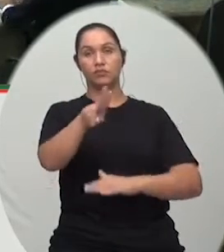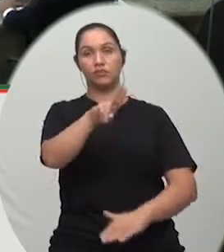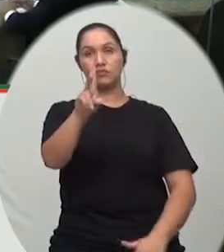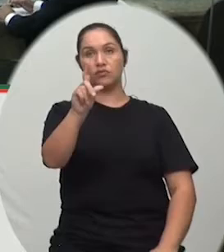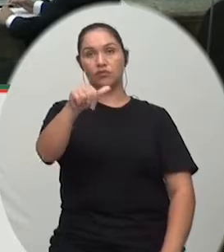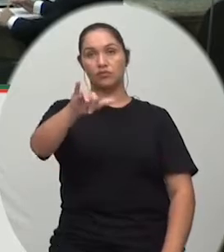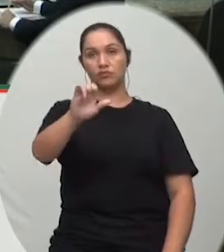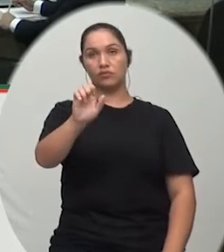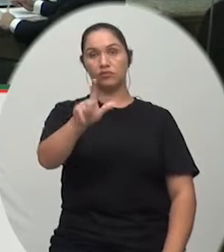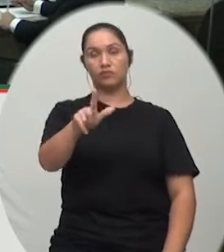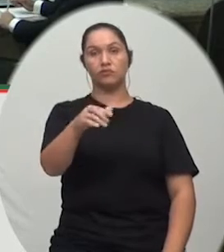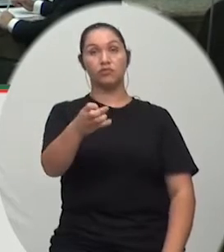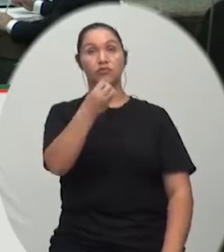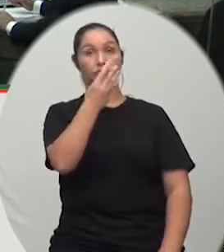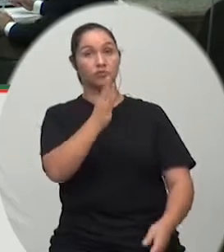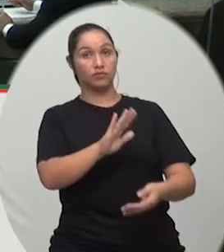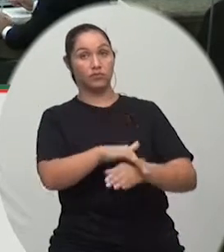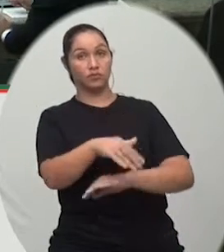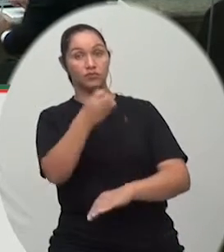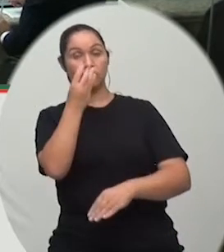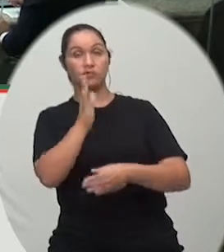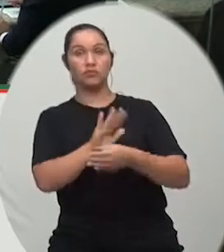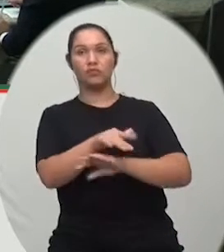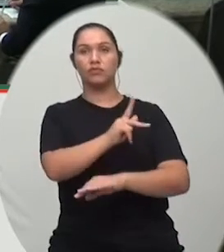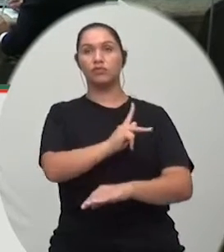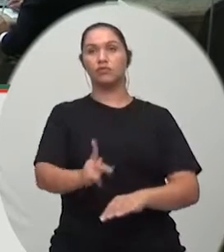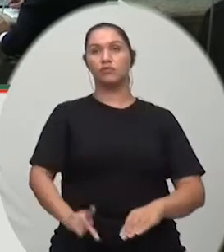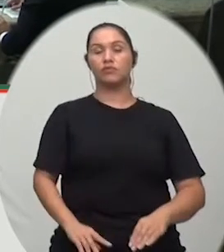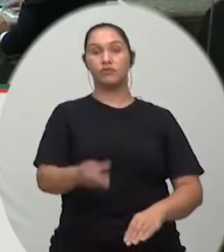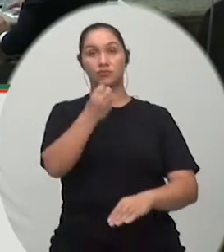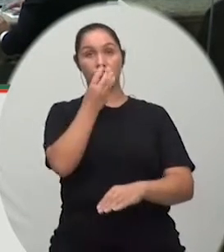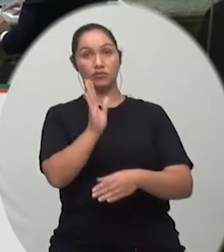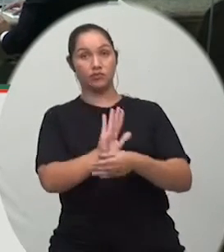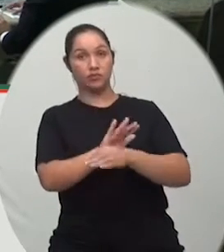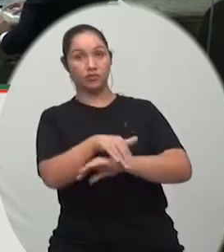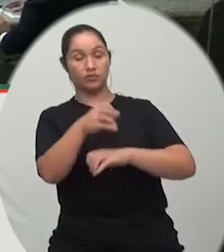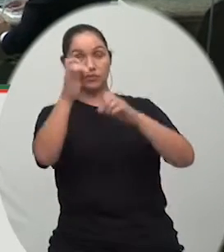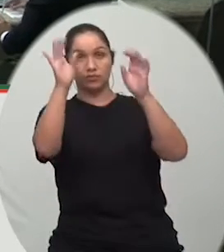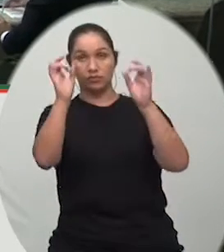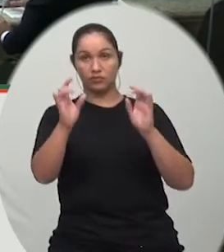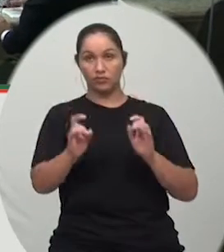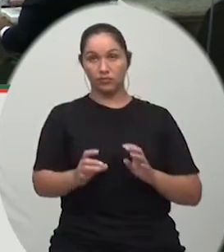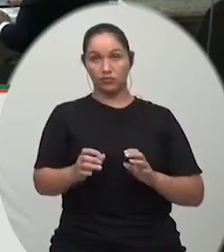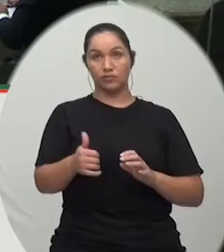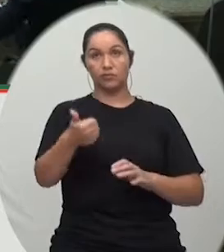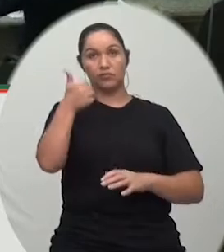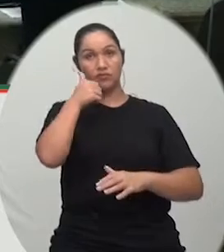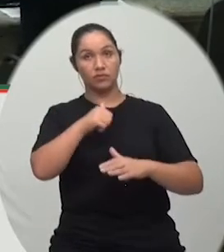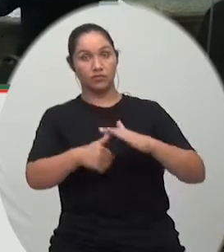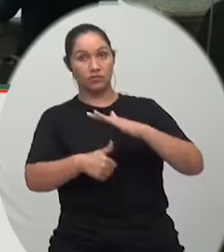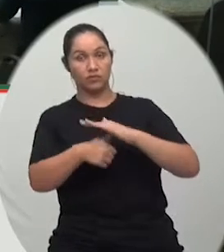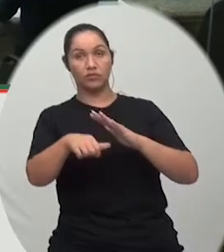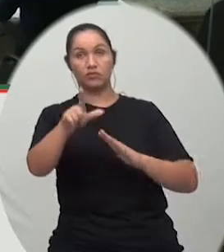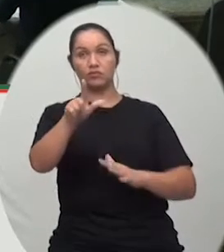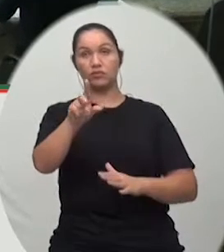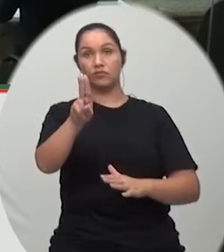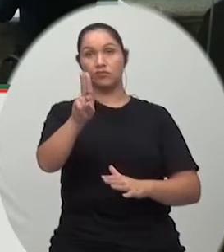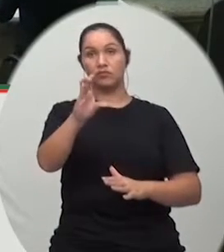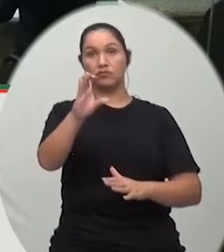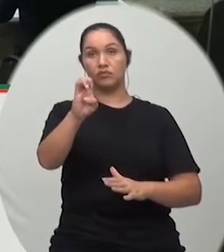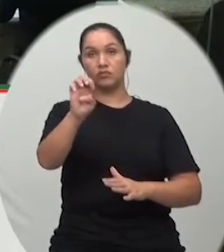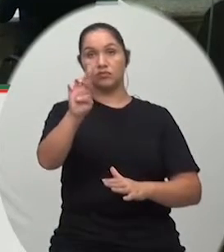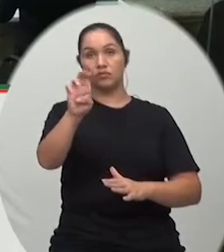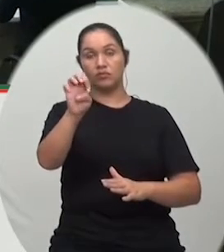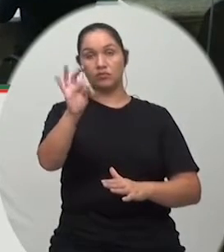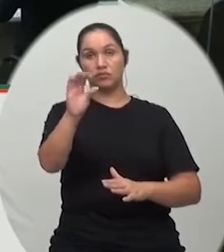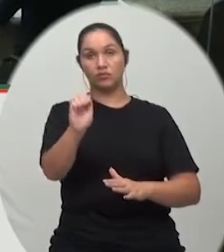Boa noite, presidente. E boa noite especial também à nossa magnífica reitora, Lucereta, ao nosso coordenador do curso,